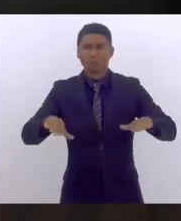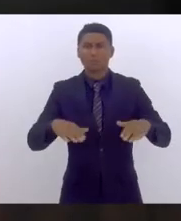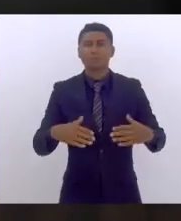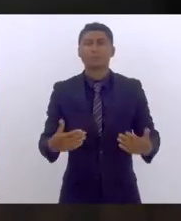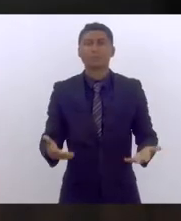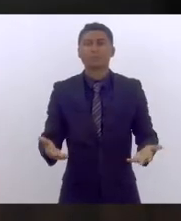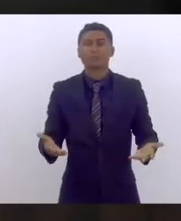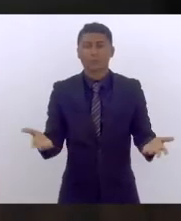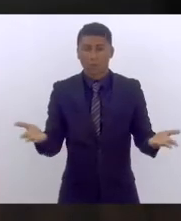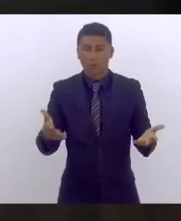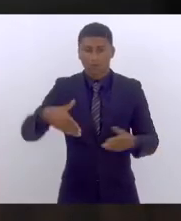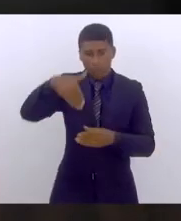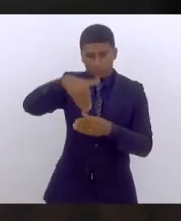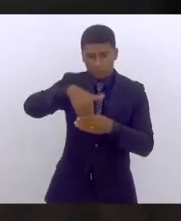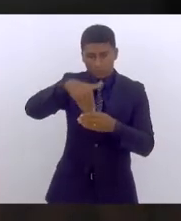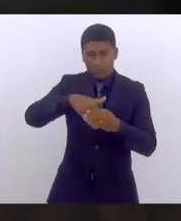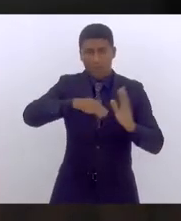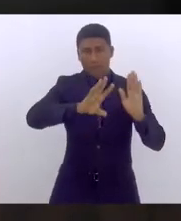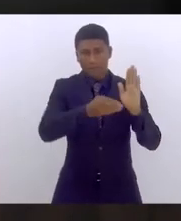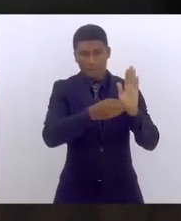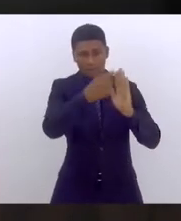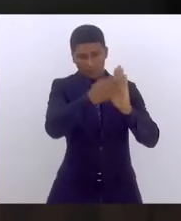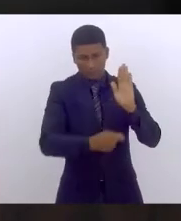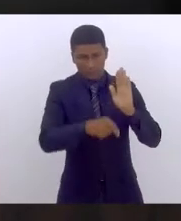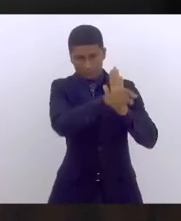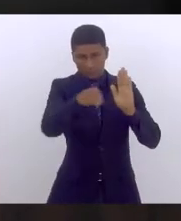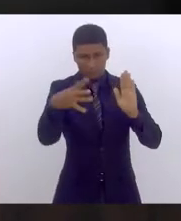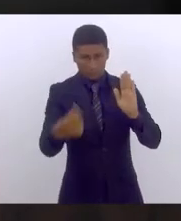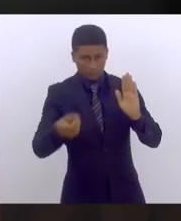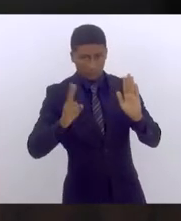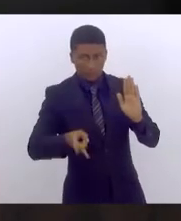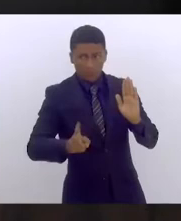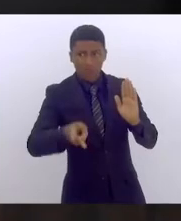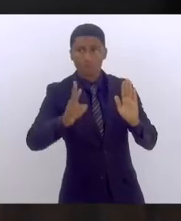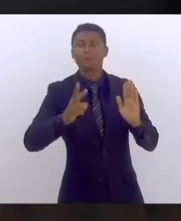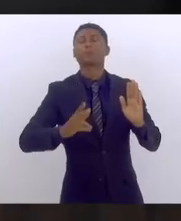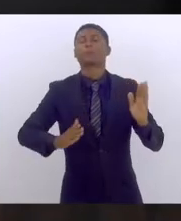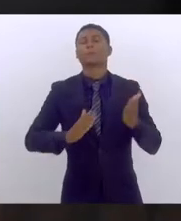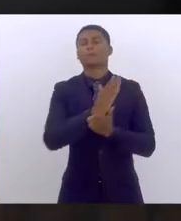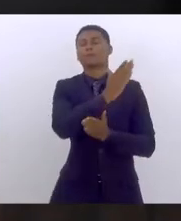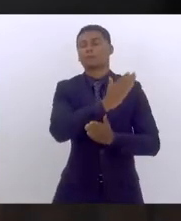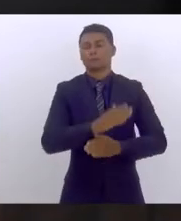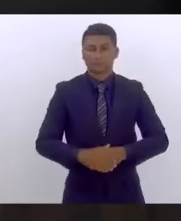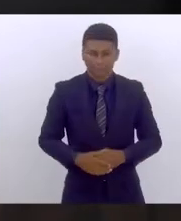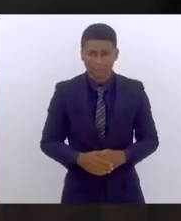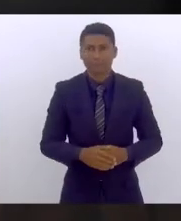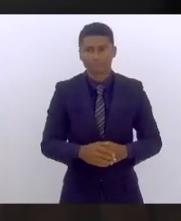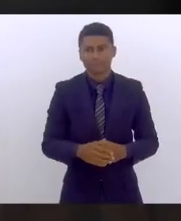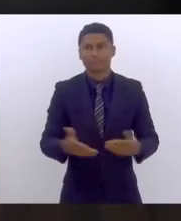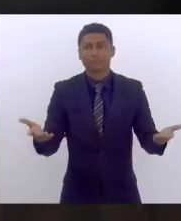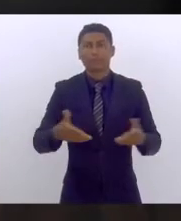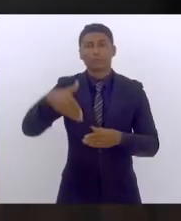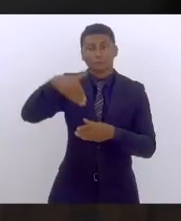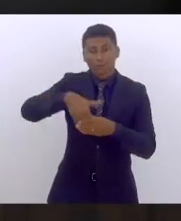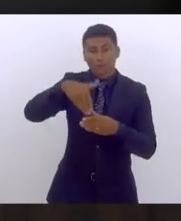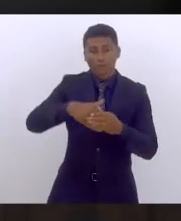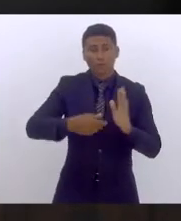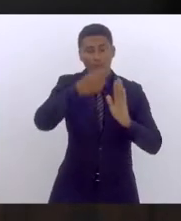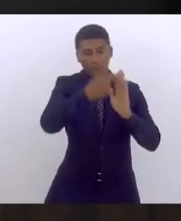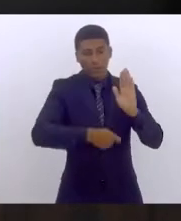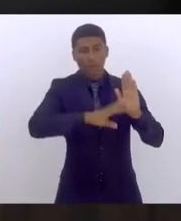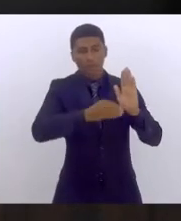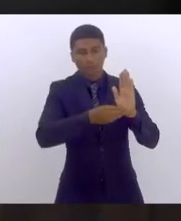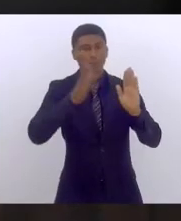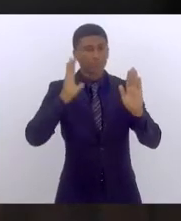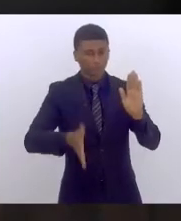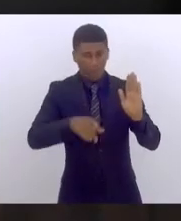discussão, em votação, emenda de redação. Os senhores que aprovam, permaneçam como estão. Aprovado em votação a redação do vencido,